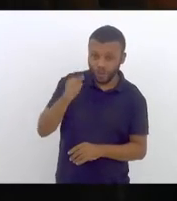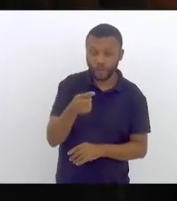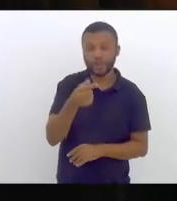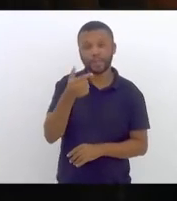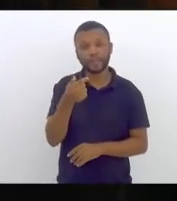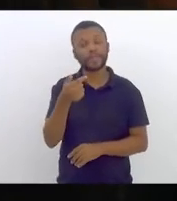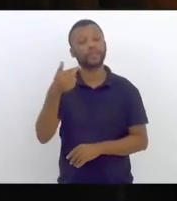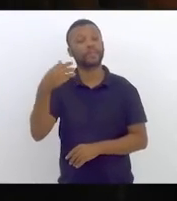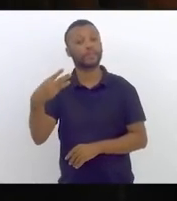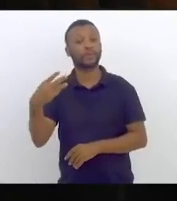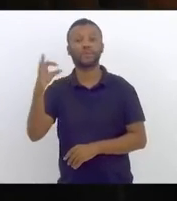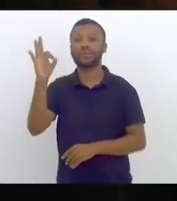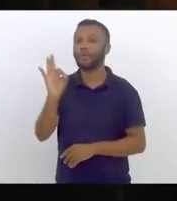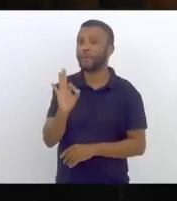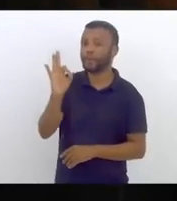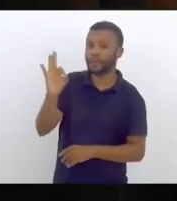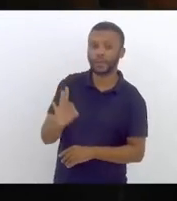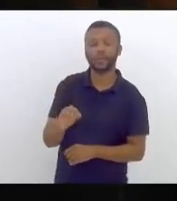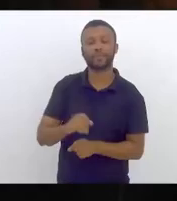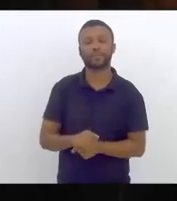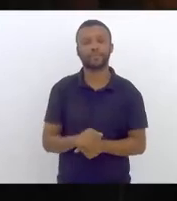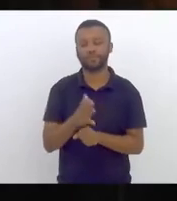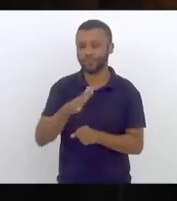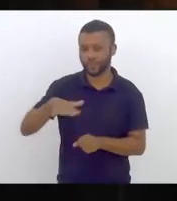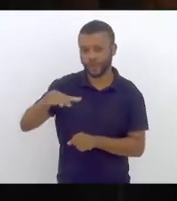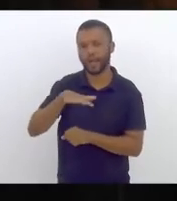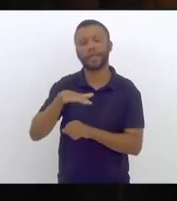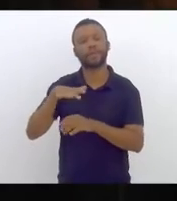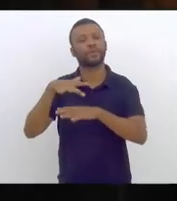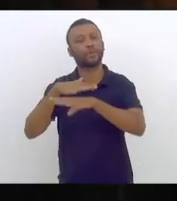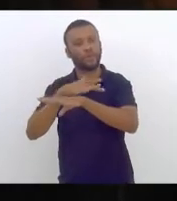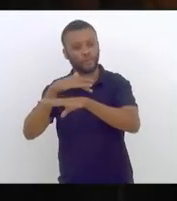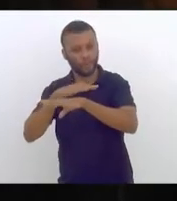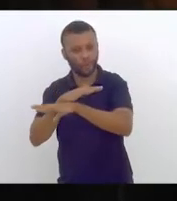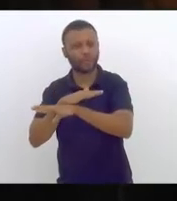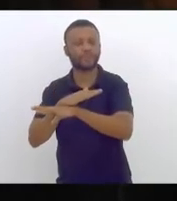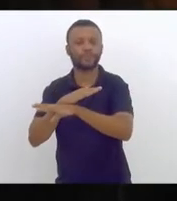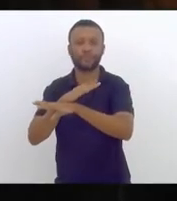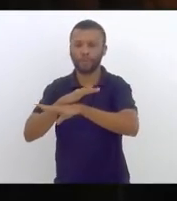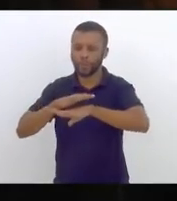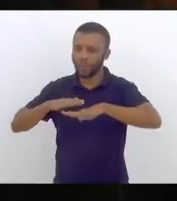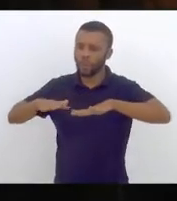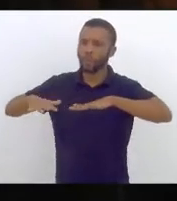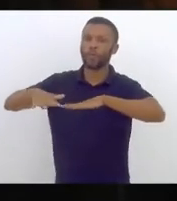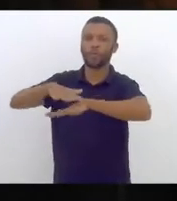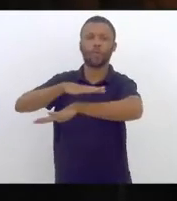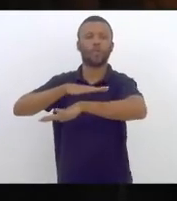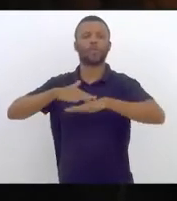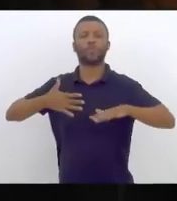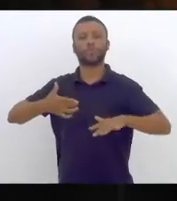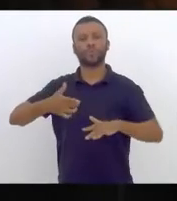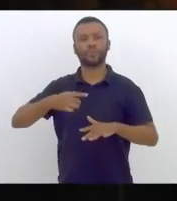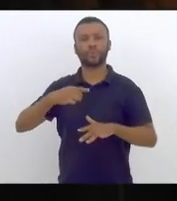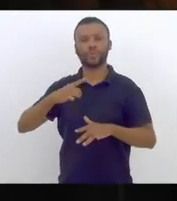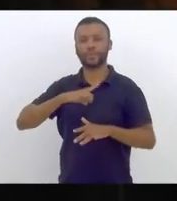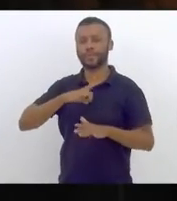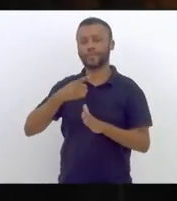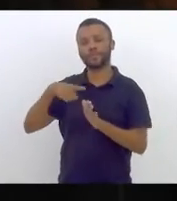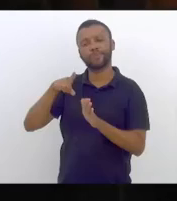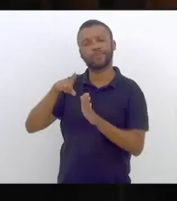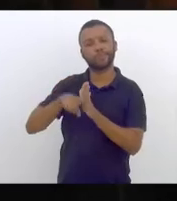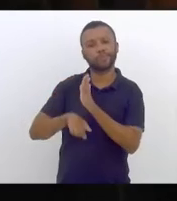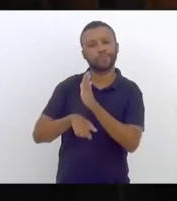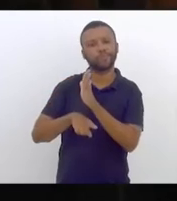2,73%, em urbanismo, deputado Eliomar Coelho, teve